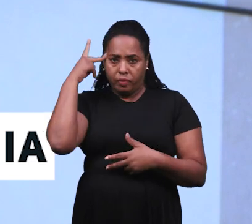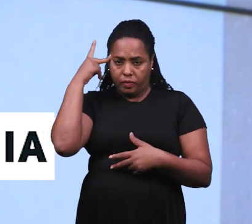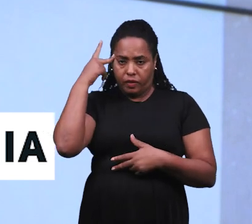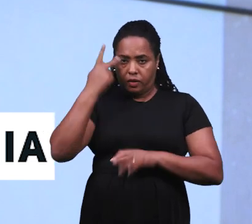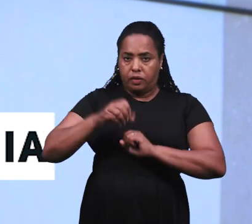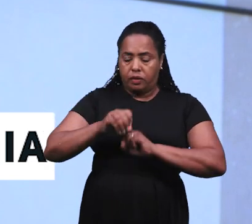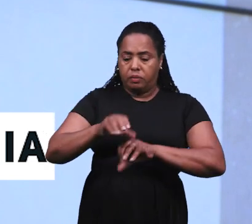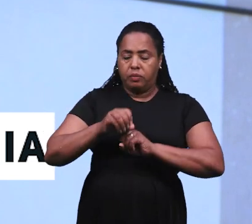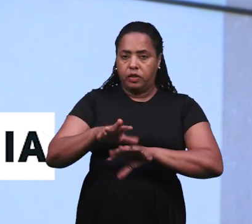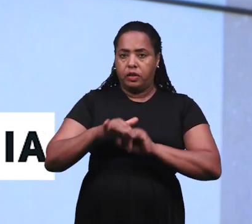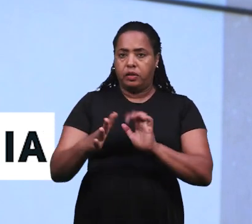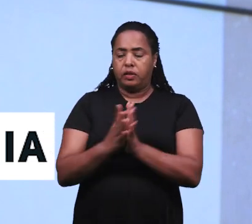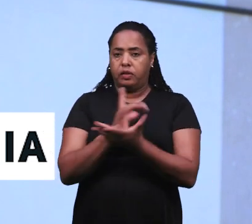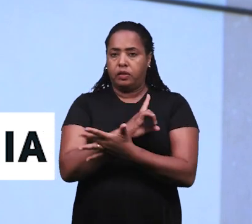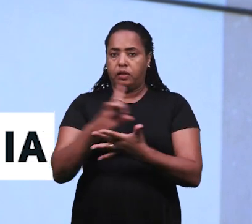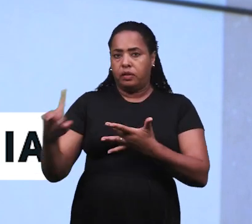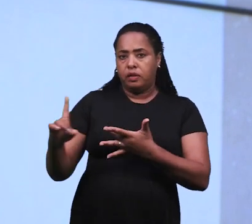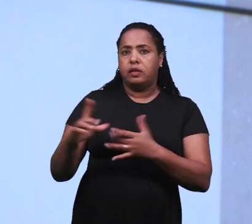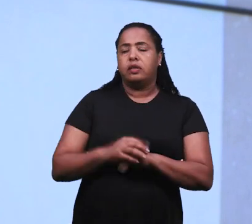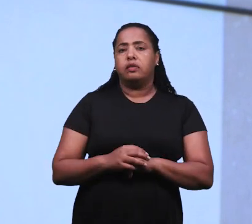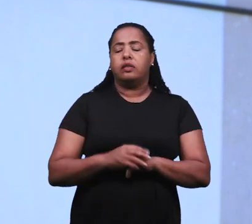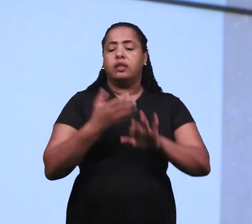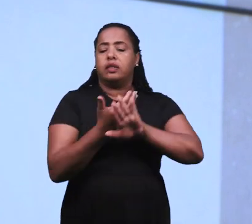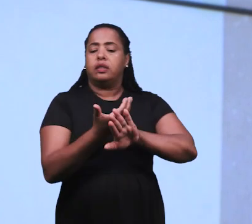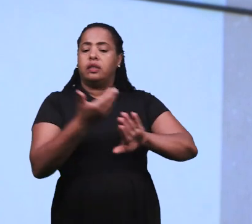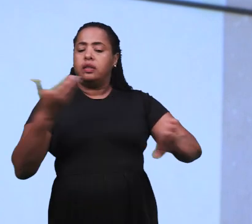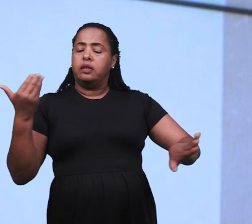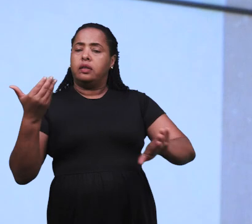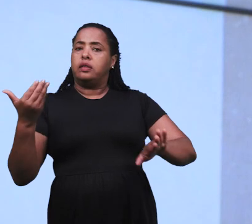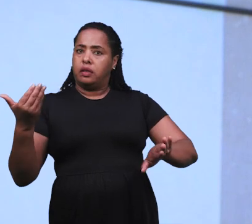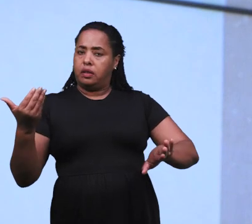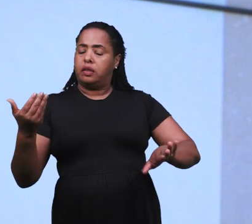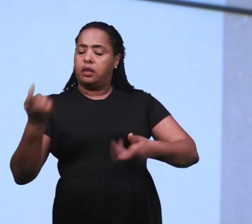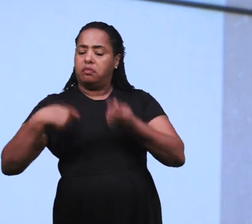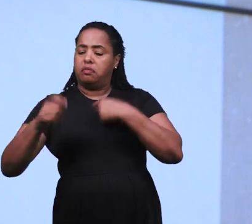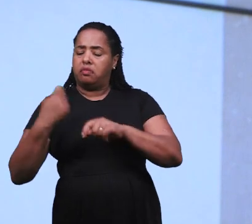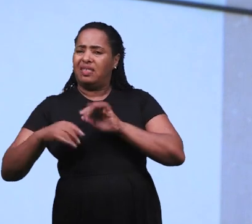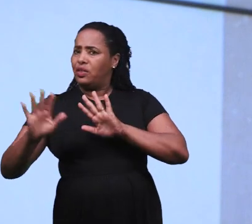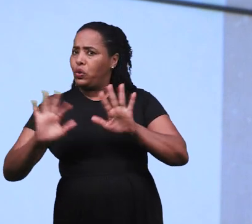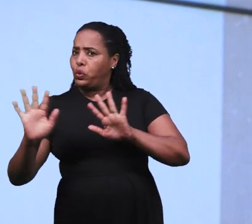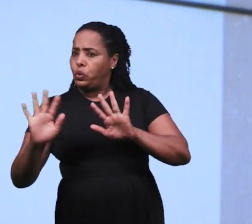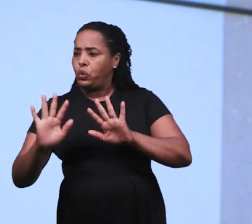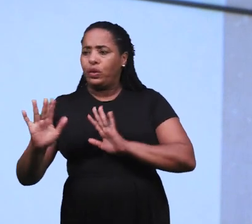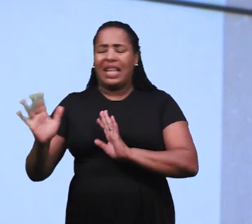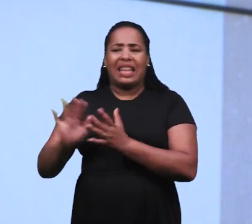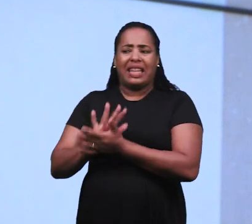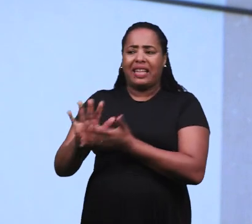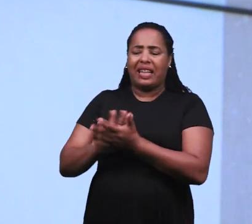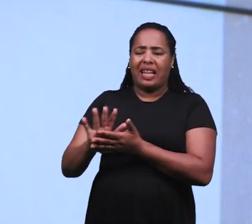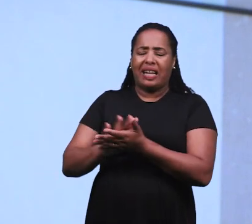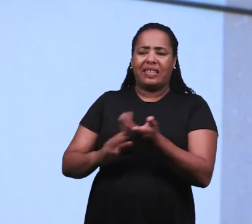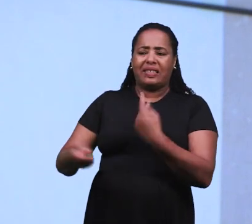está distante de qualquer função administrativa. Uhum. Então, ele não cuida de nada administrativo Certo. ou